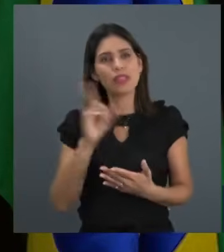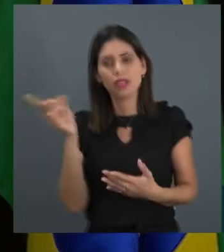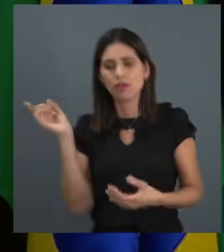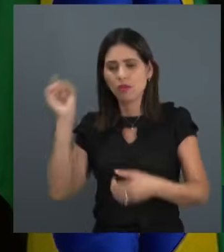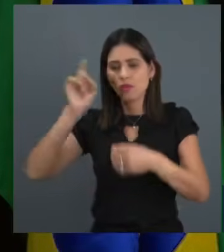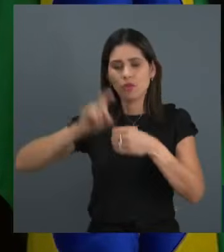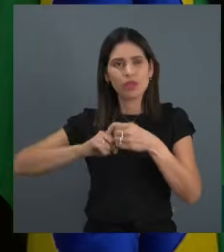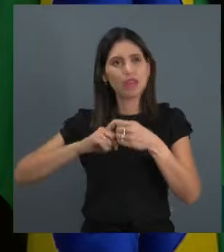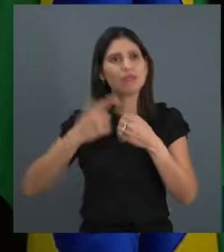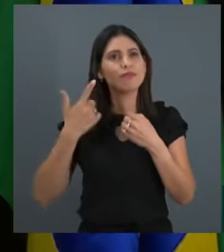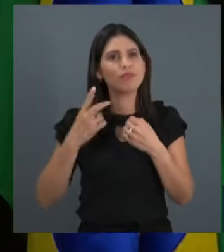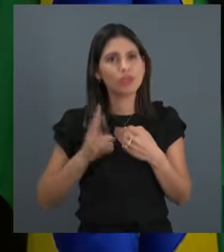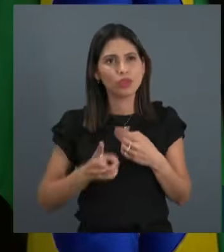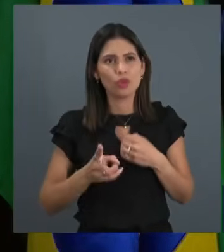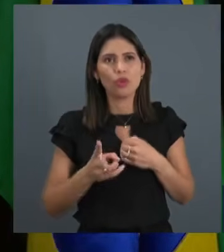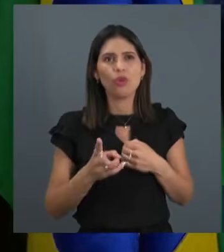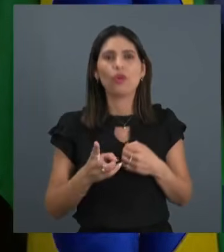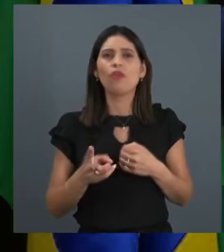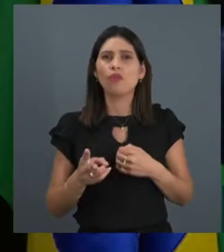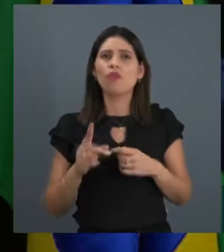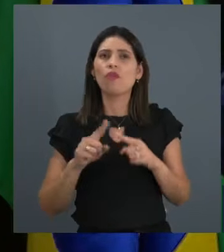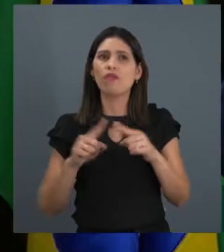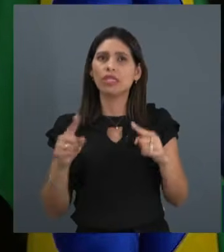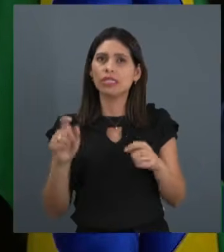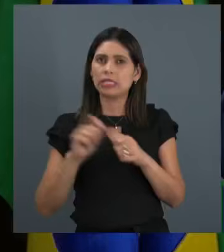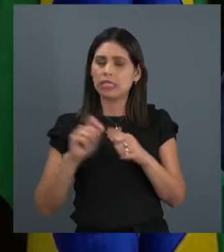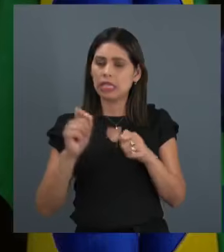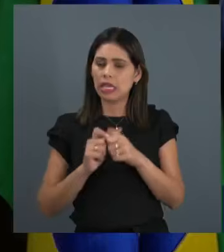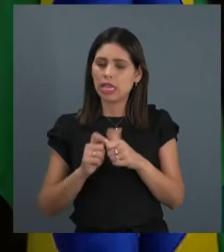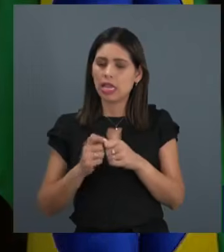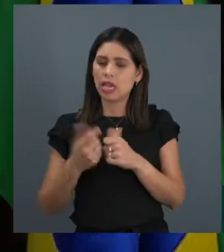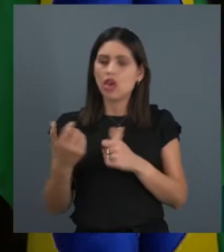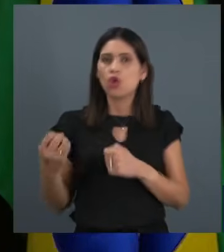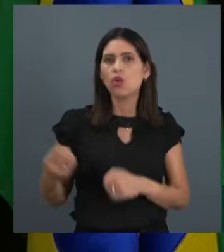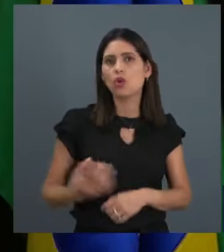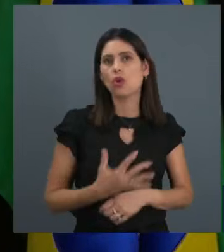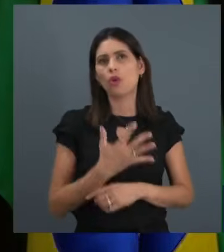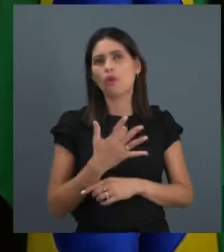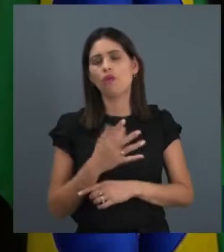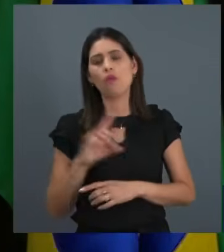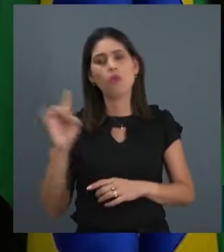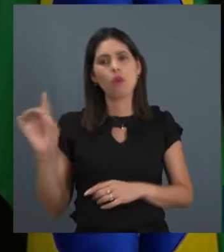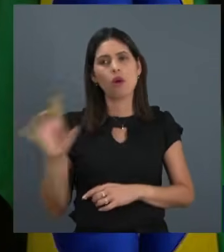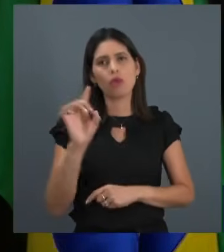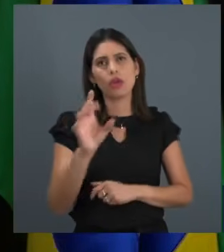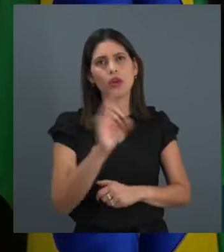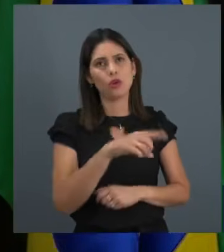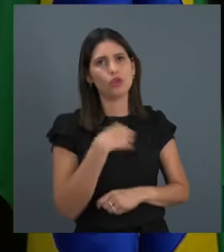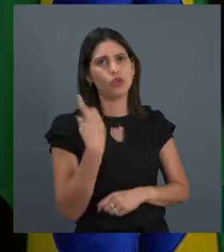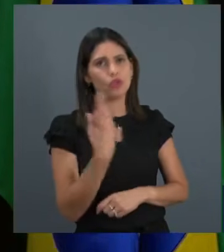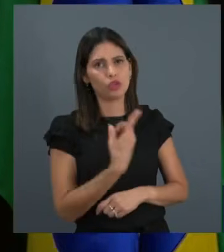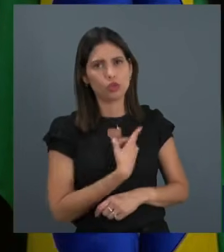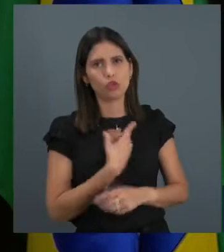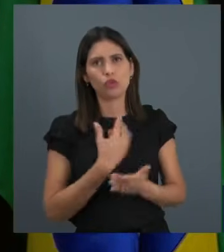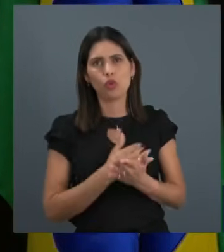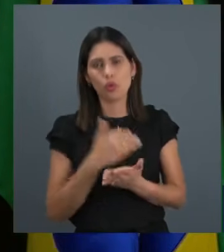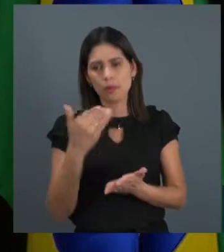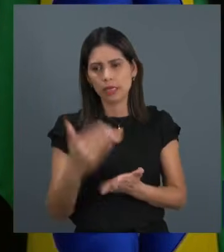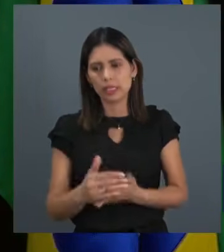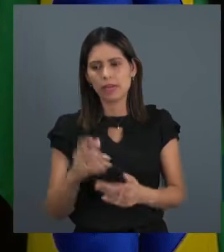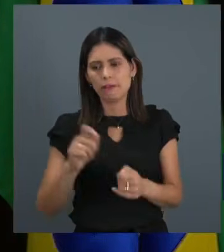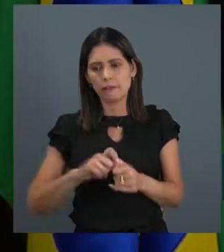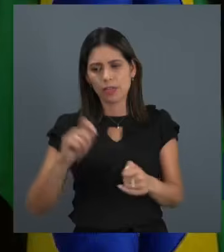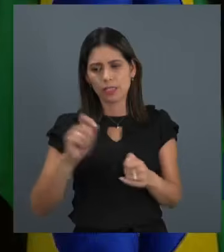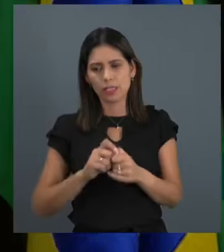começo, qualquer um de nós pode começar agora a fazer um novo